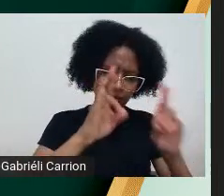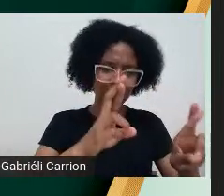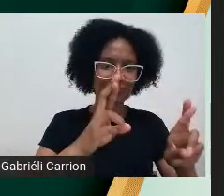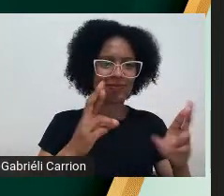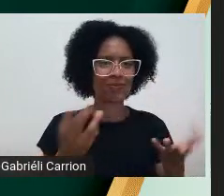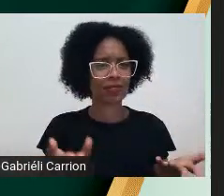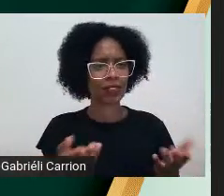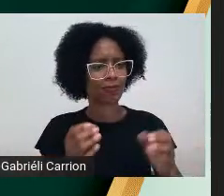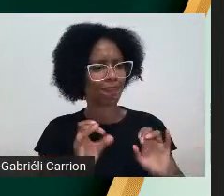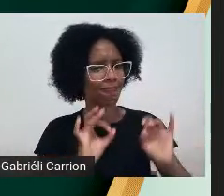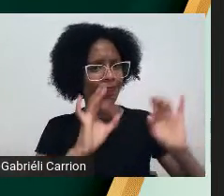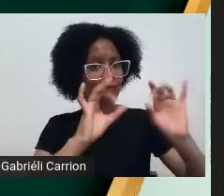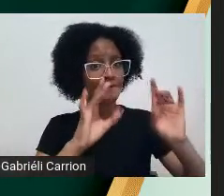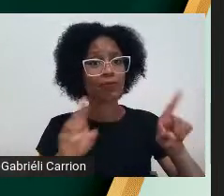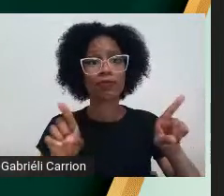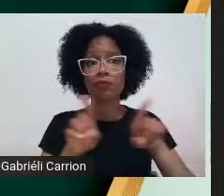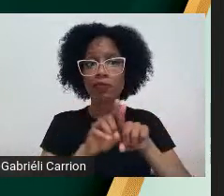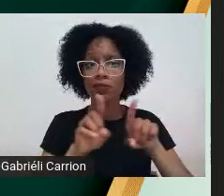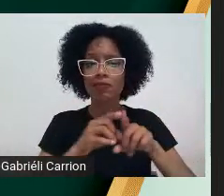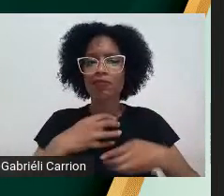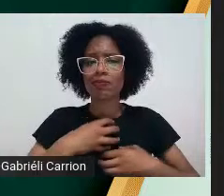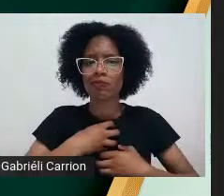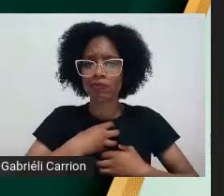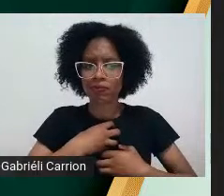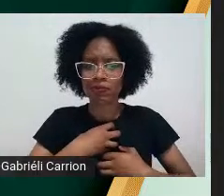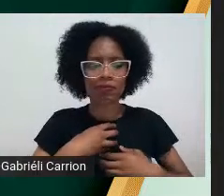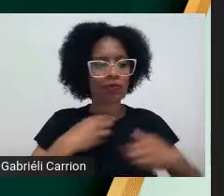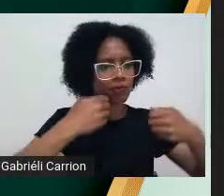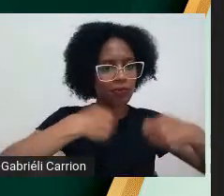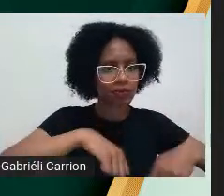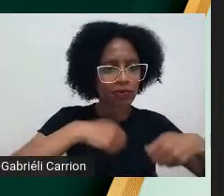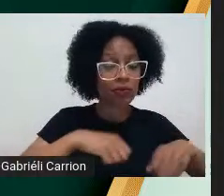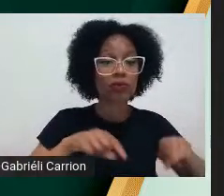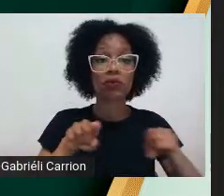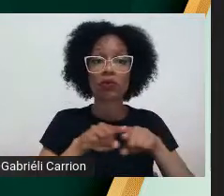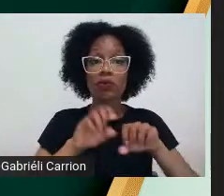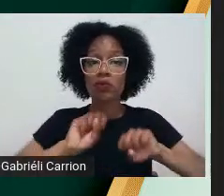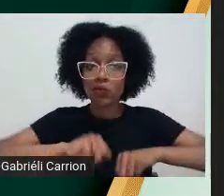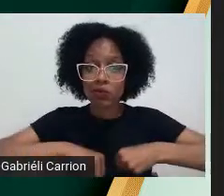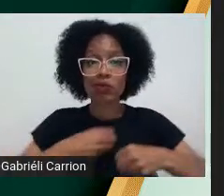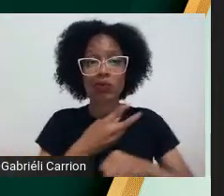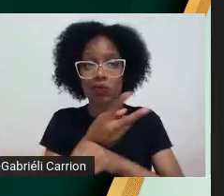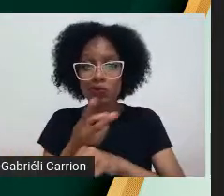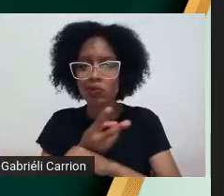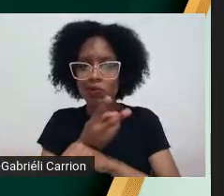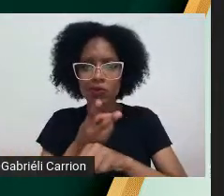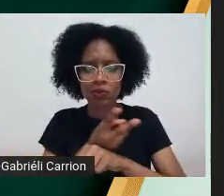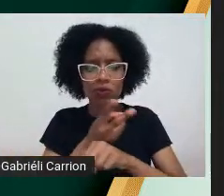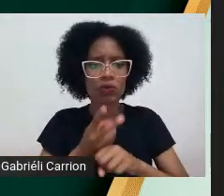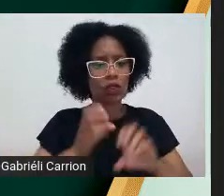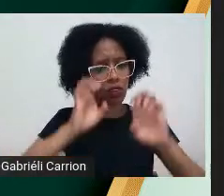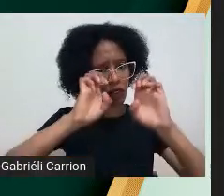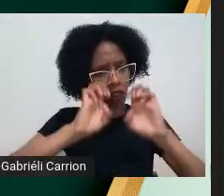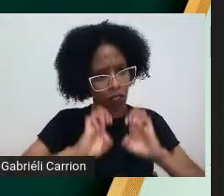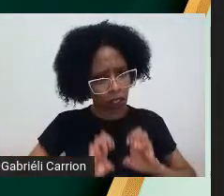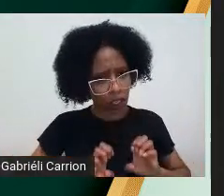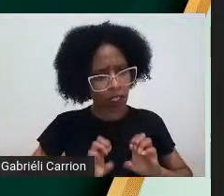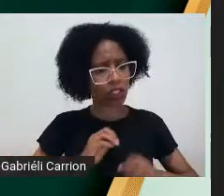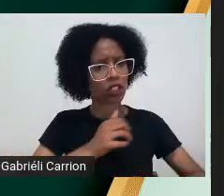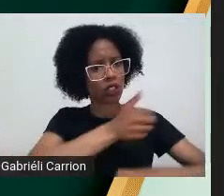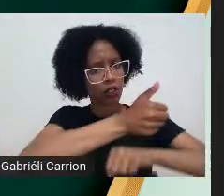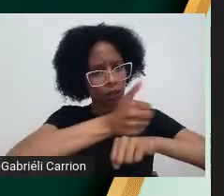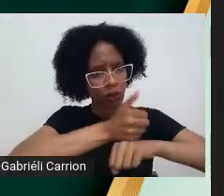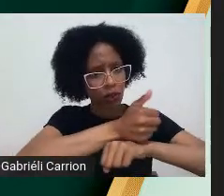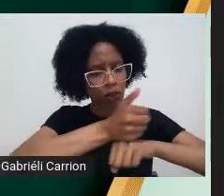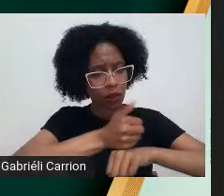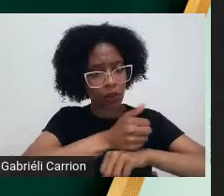e tendo a sensibilidade de suprir suas necessidades, procurando sempre, com fé, honra e ética profissional, a plena